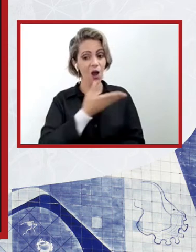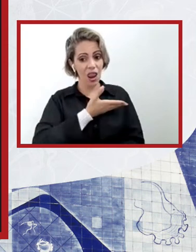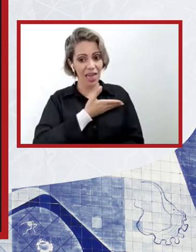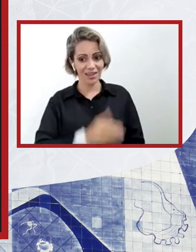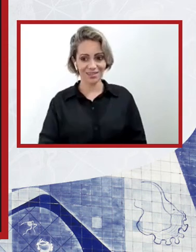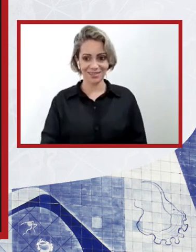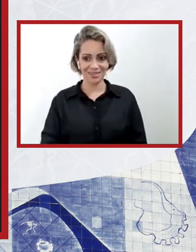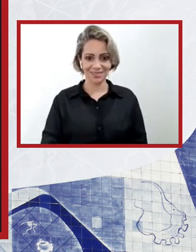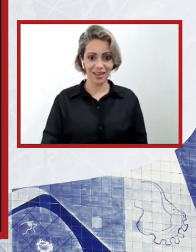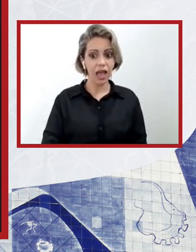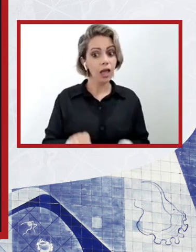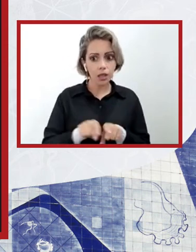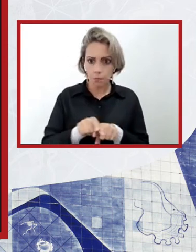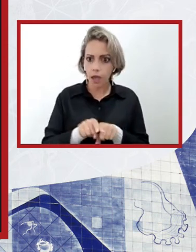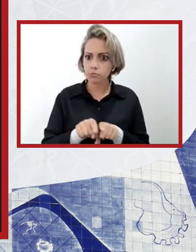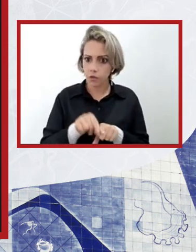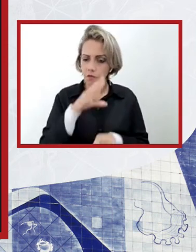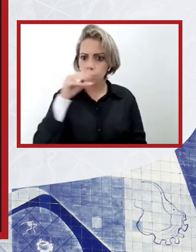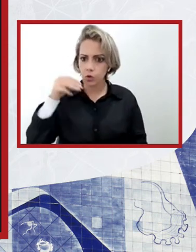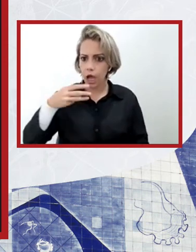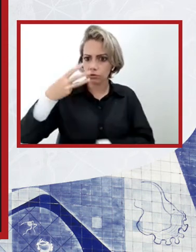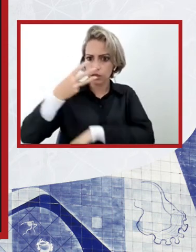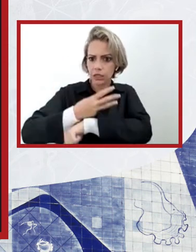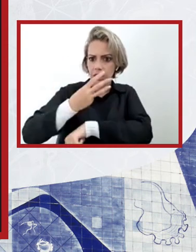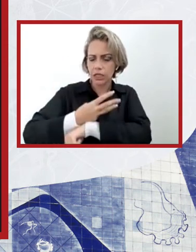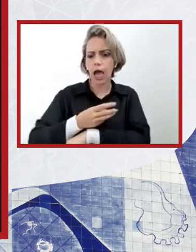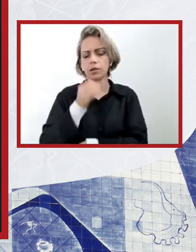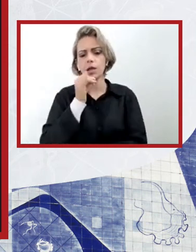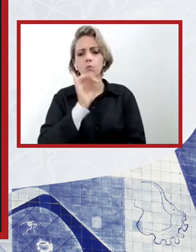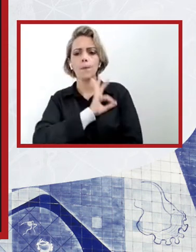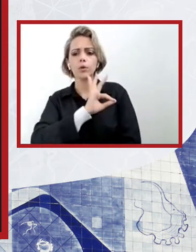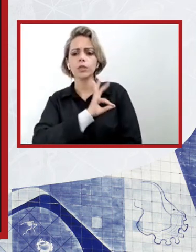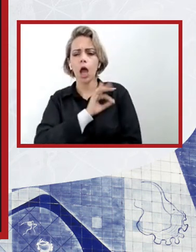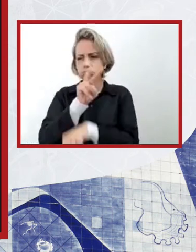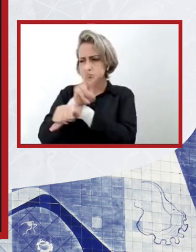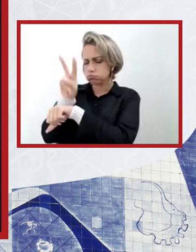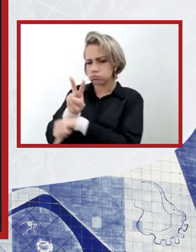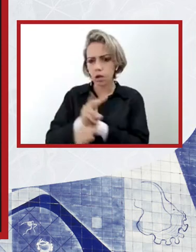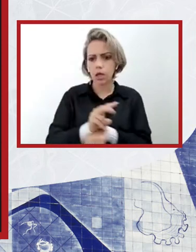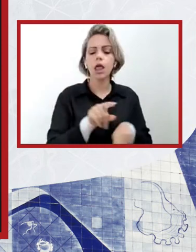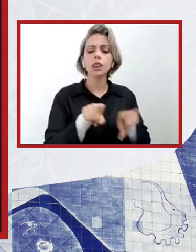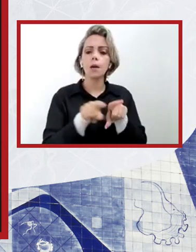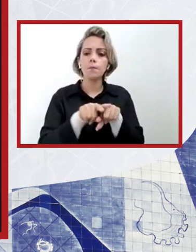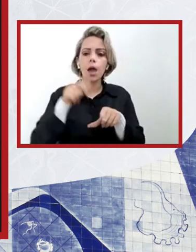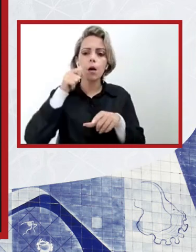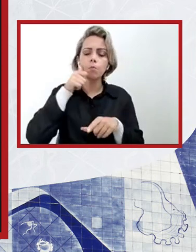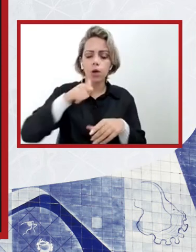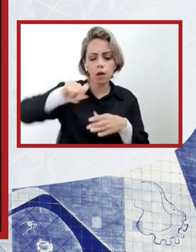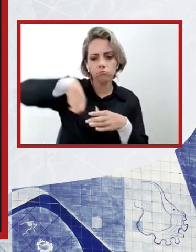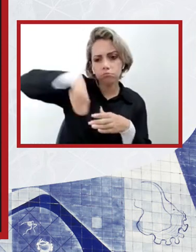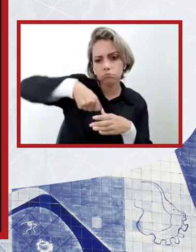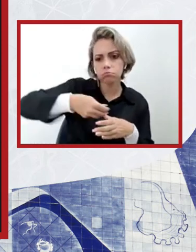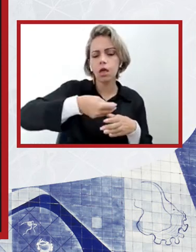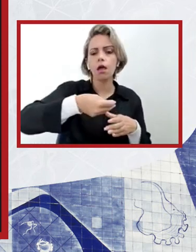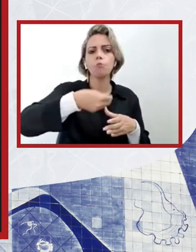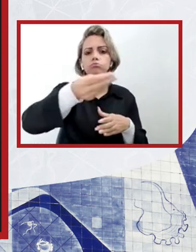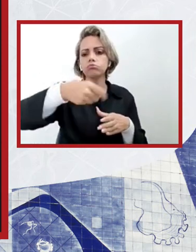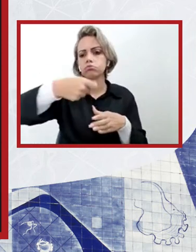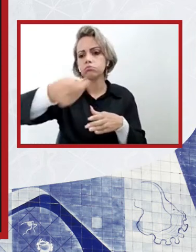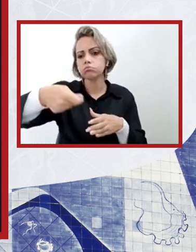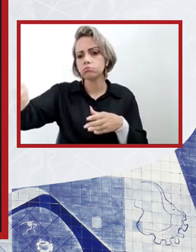nos terceirizados, os policiais que tomam conta, as mulheres que servem comida, o pessoal do